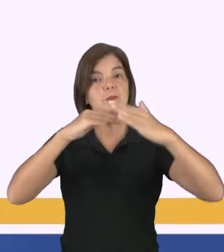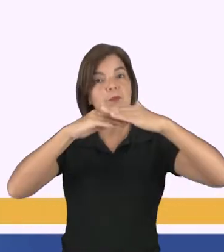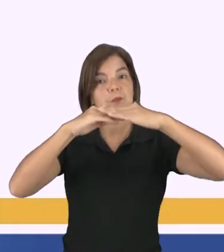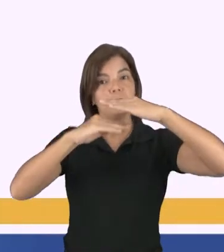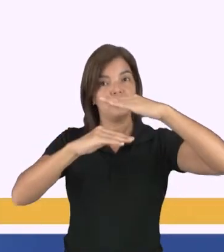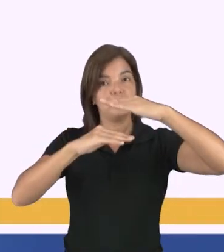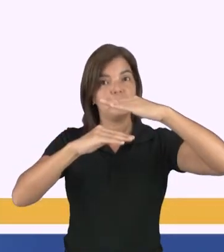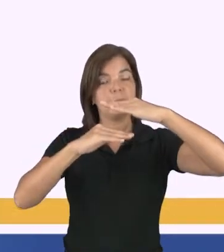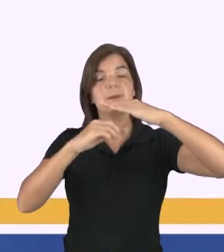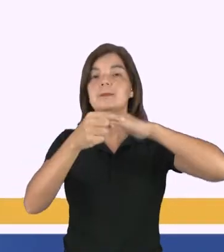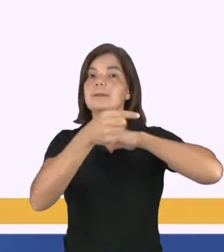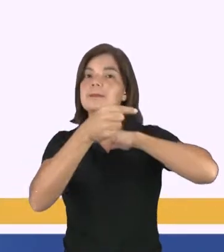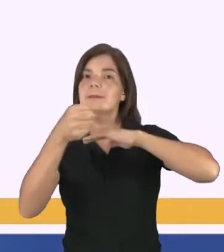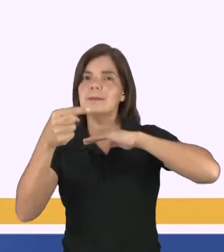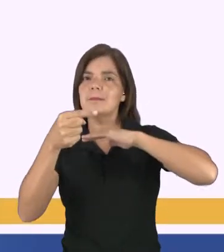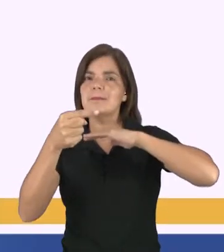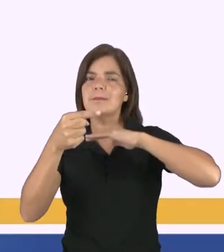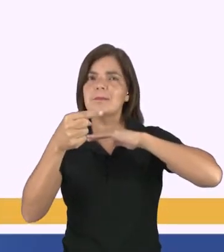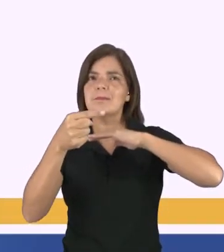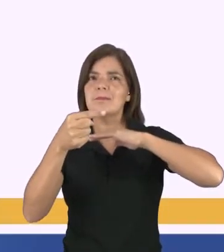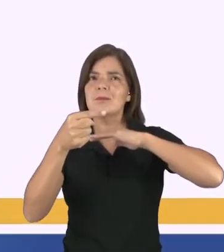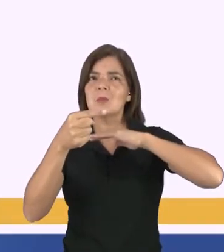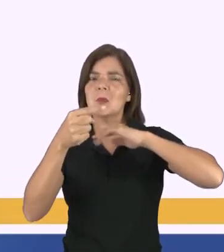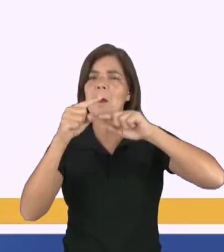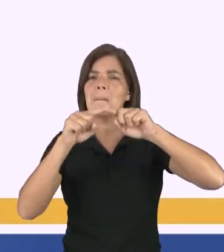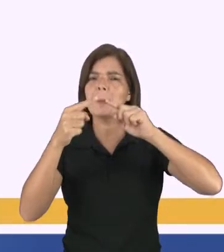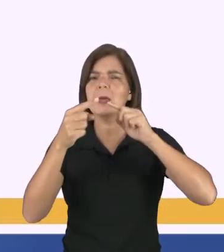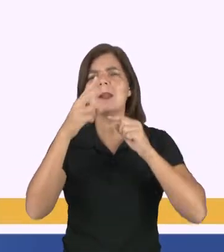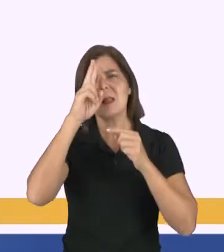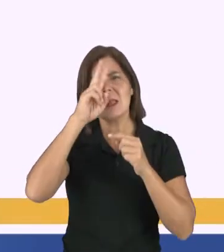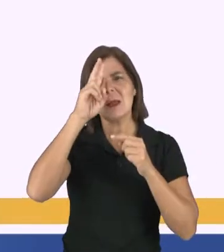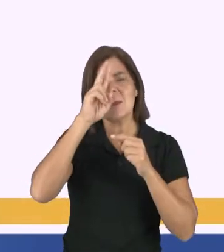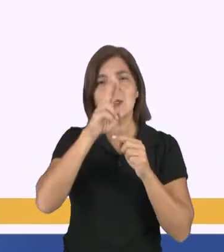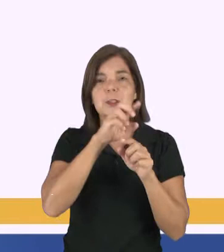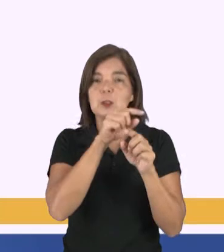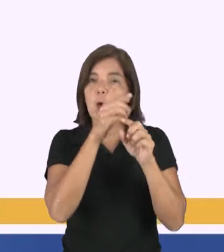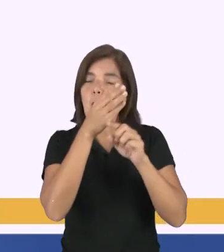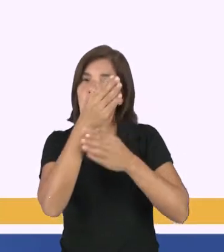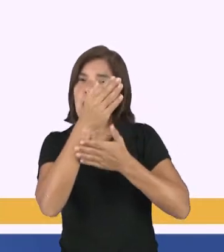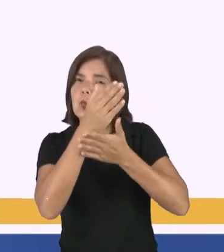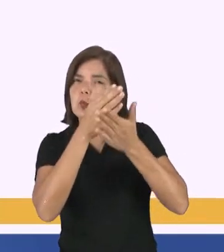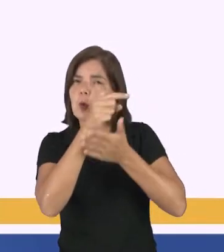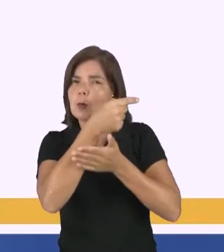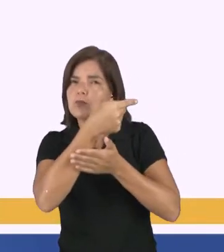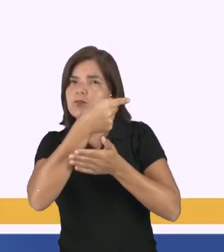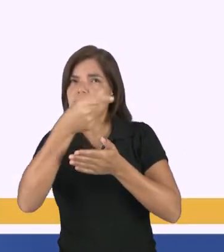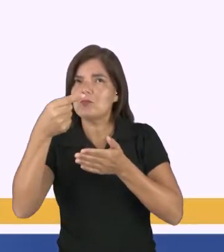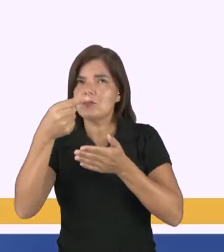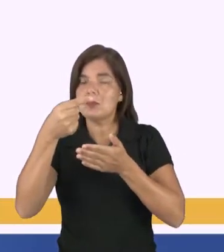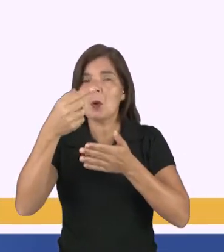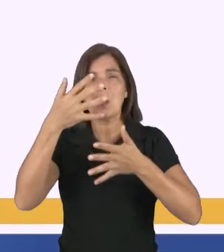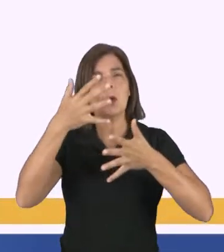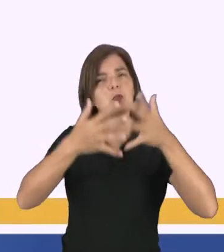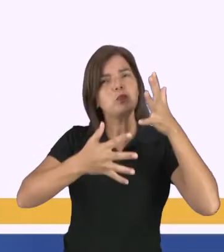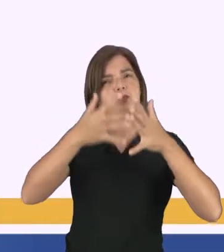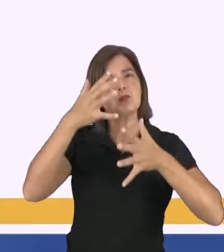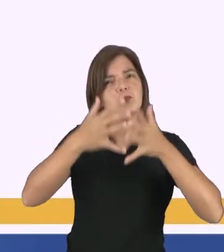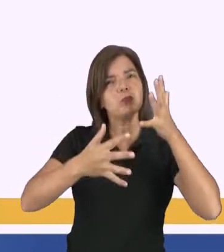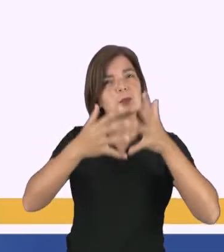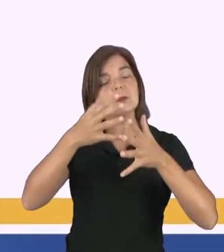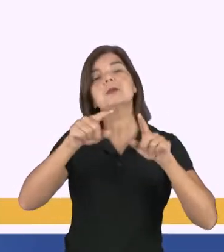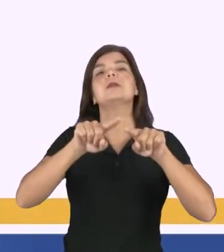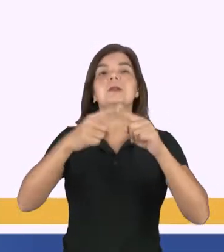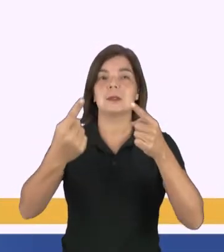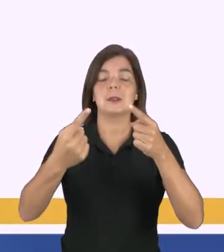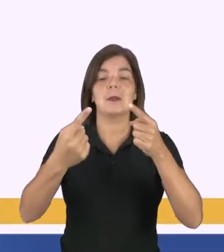espaço em linha eu cortei aqui a linha tá vendo gente se eu colocasse uma linha inteira ela poderia confundir com a minha falta